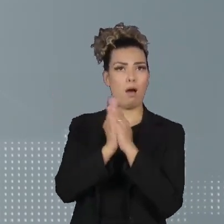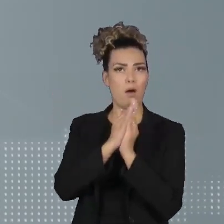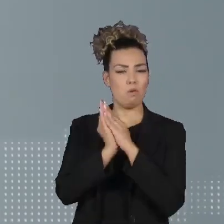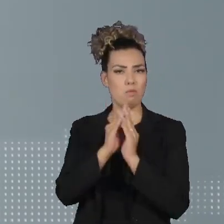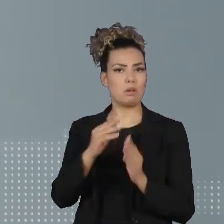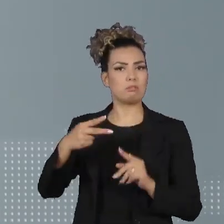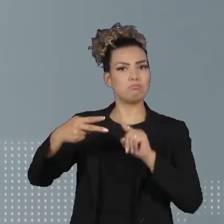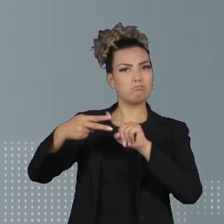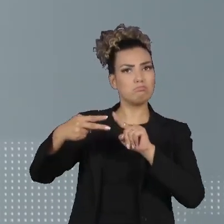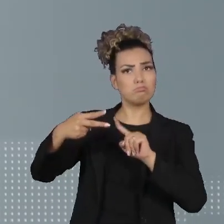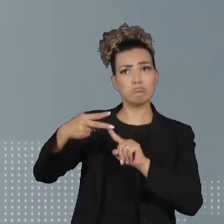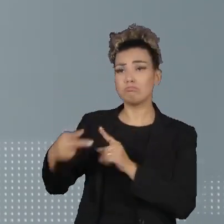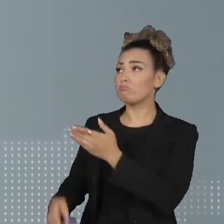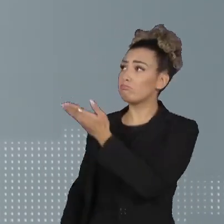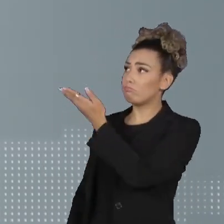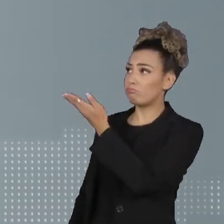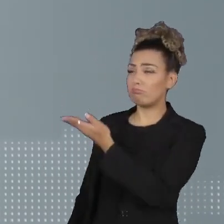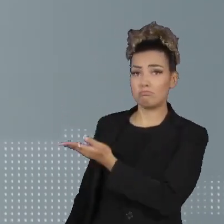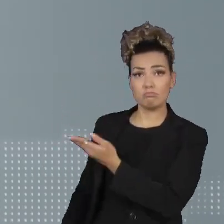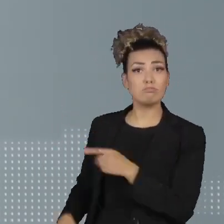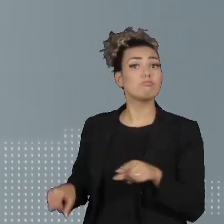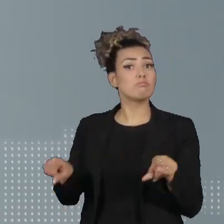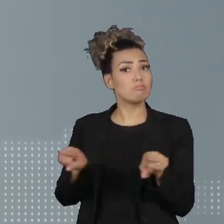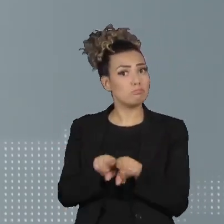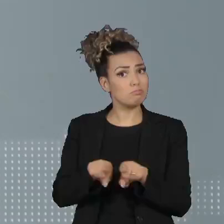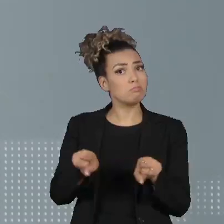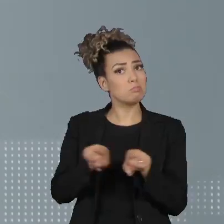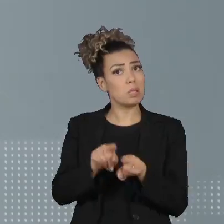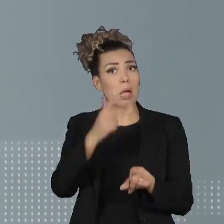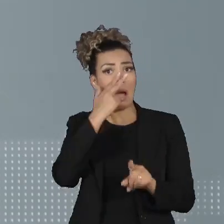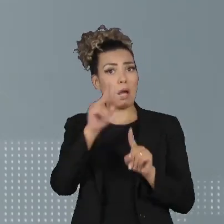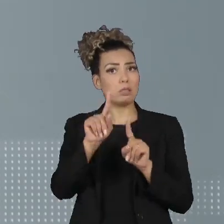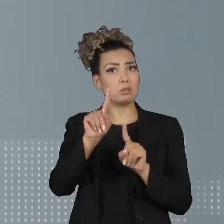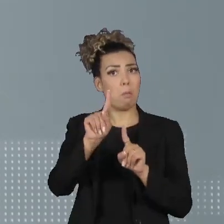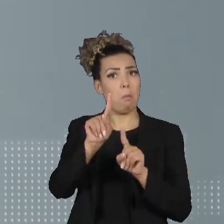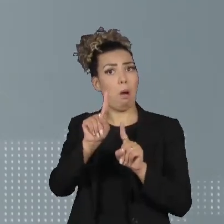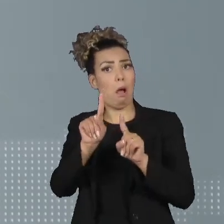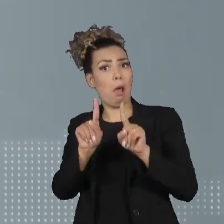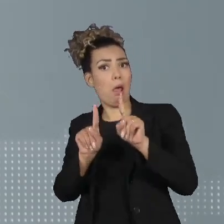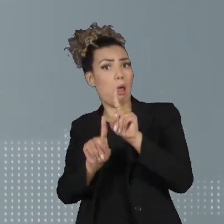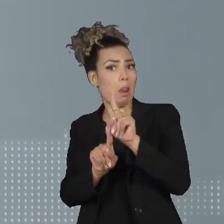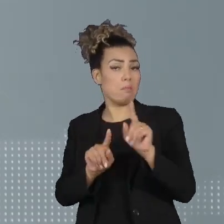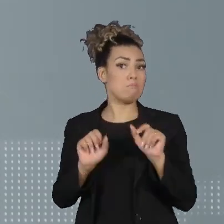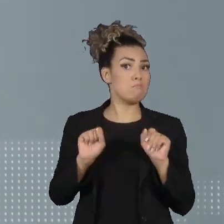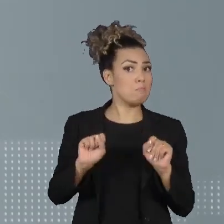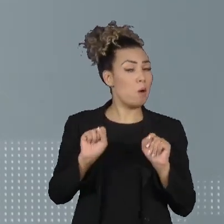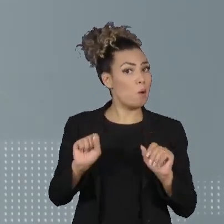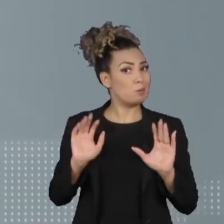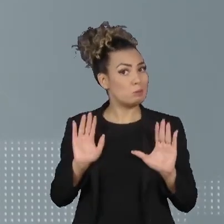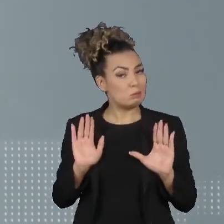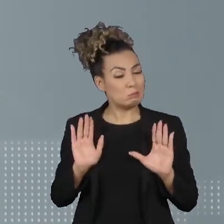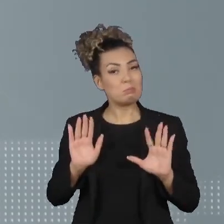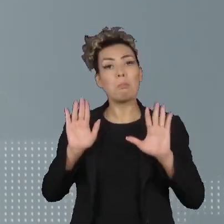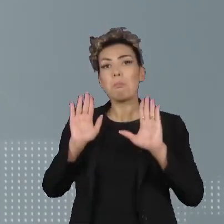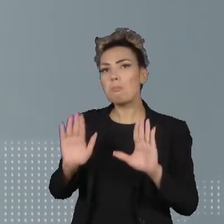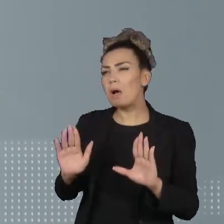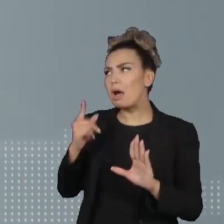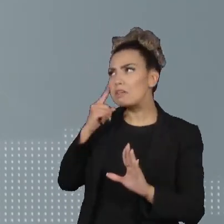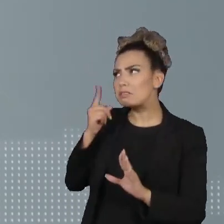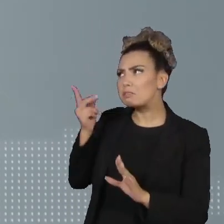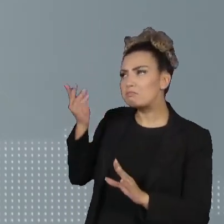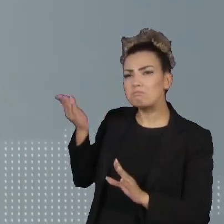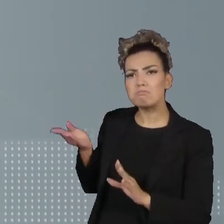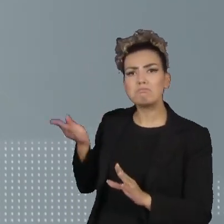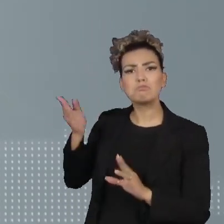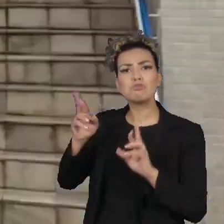podemos e janad valcari do pl também a chance de virada em relação ao primeiro turno mas a diferença entre os candidatos está